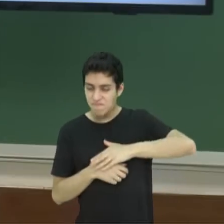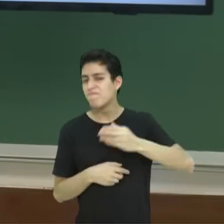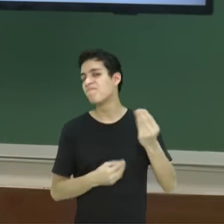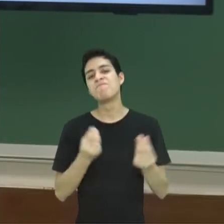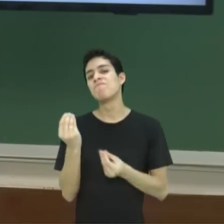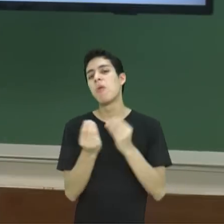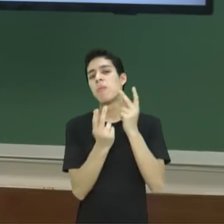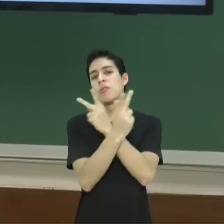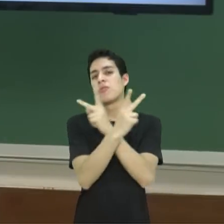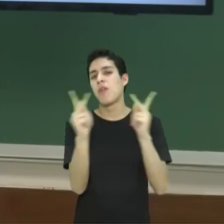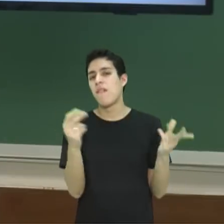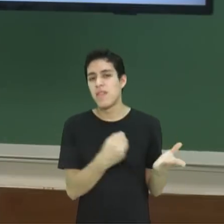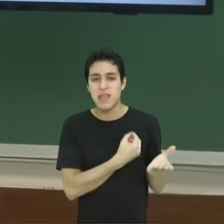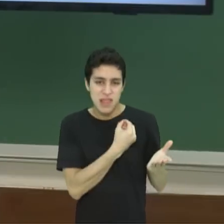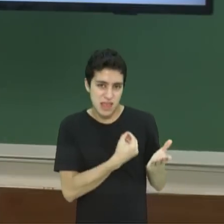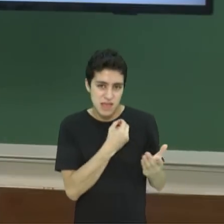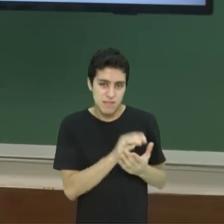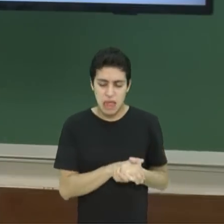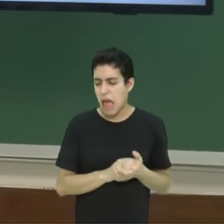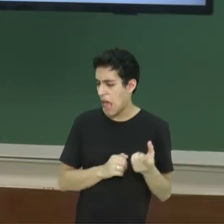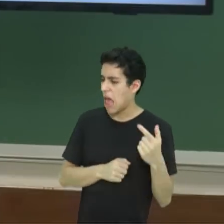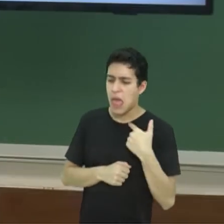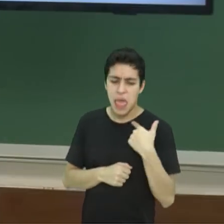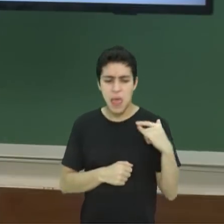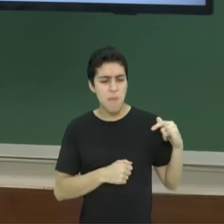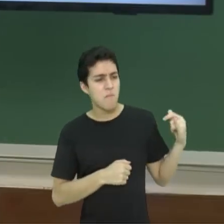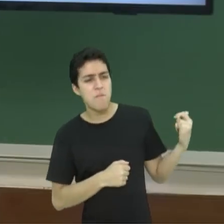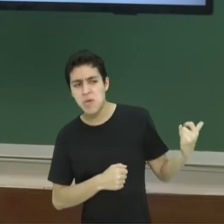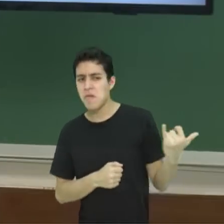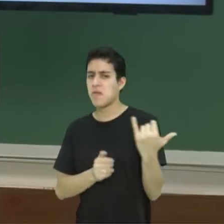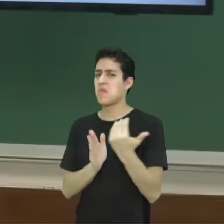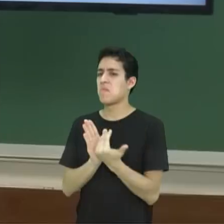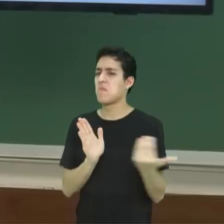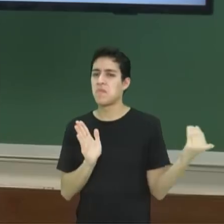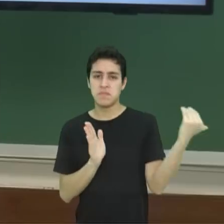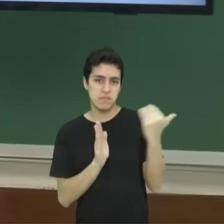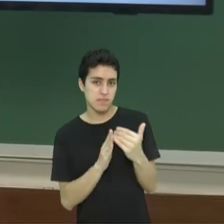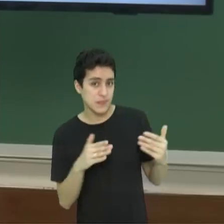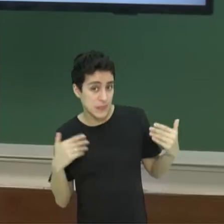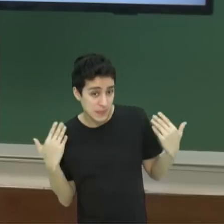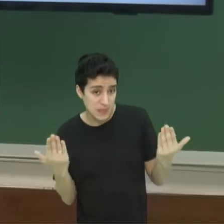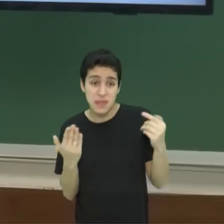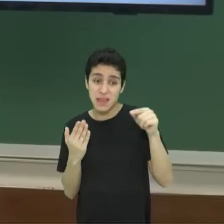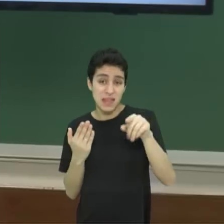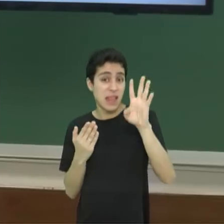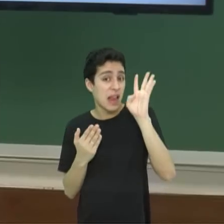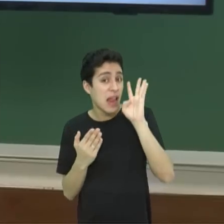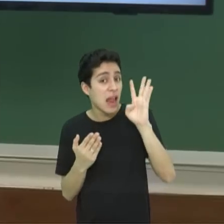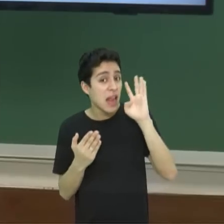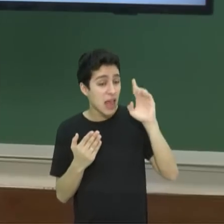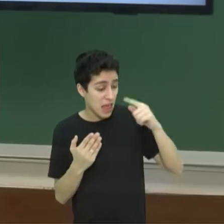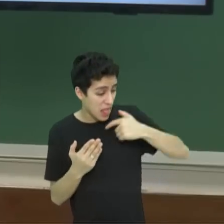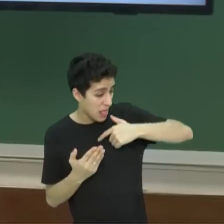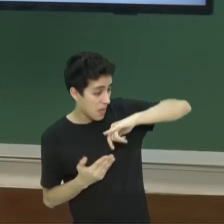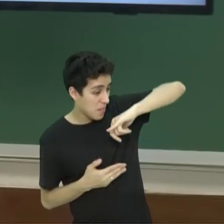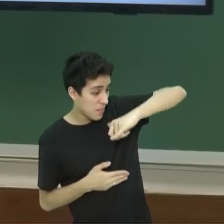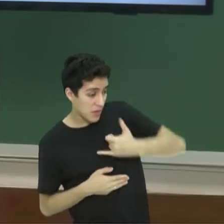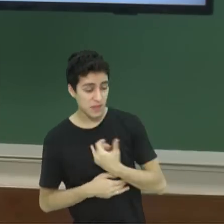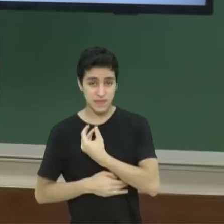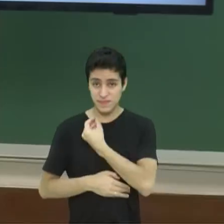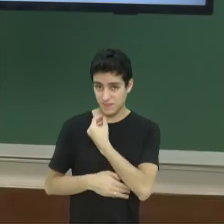vivendo? Ah, professora, eu aproveito muito a minha vida, então isso é muito legal, aproveitar a